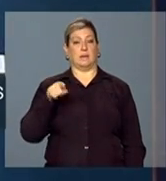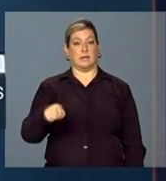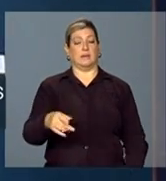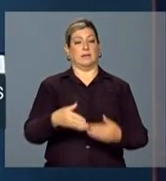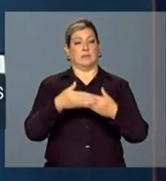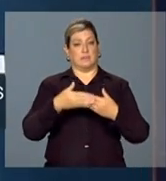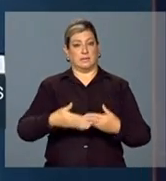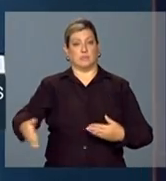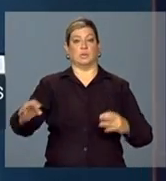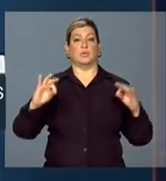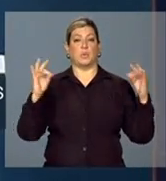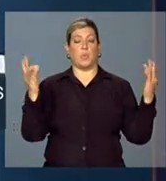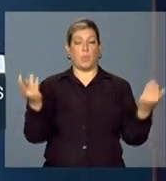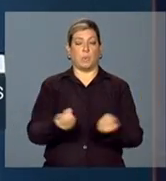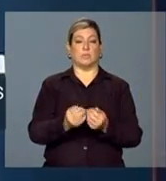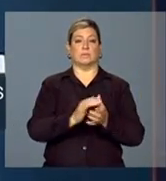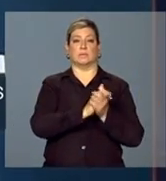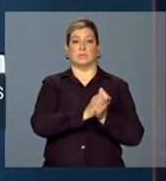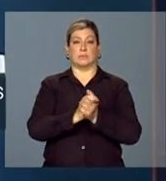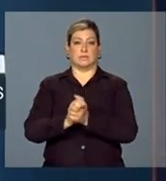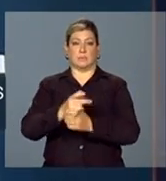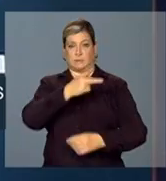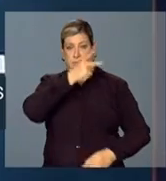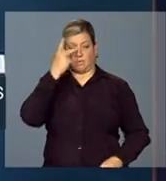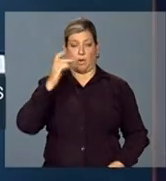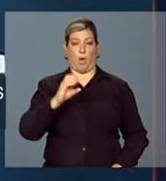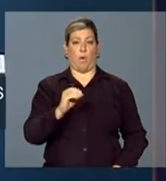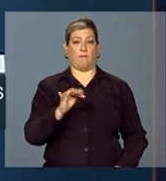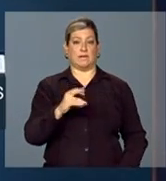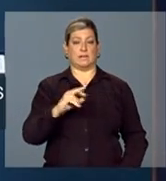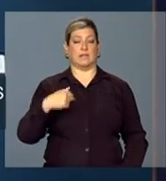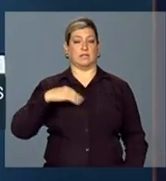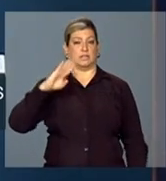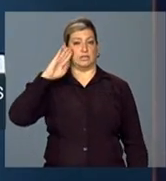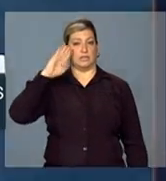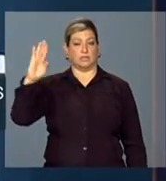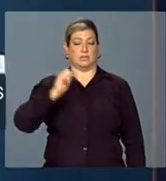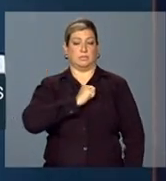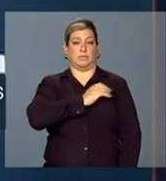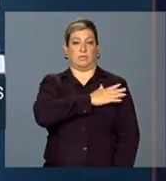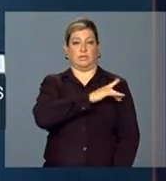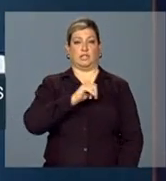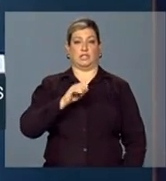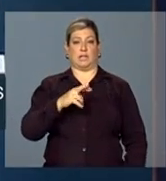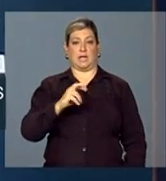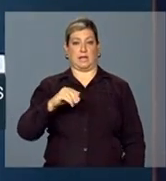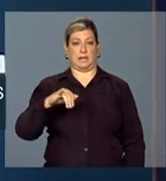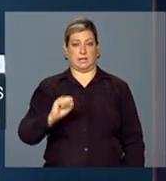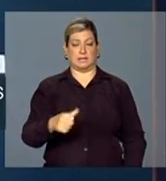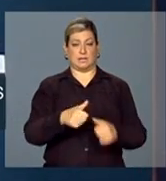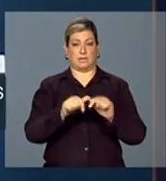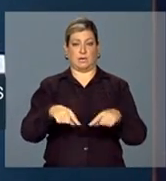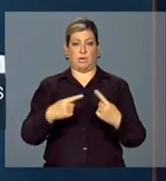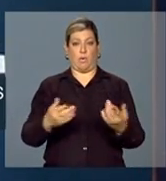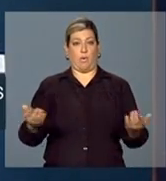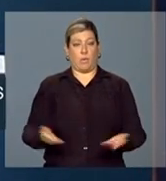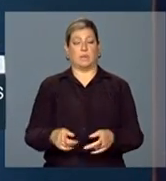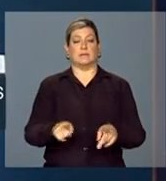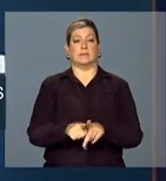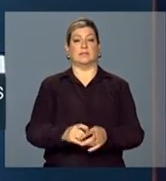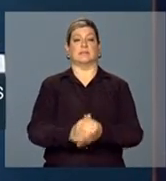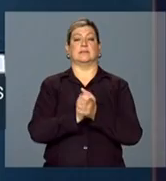de quem eu cumprimento todos os oficiais generais aqui presentes e uma